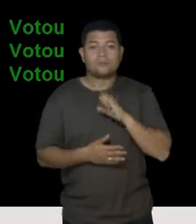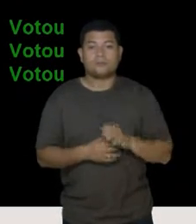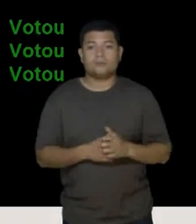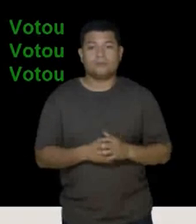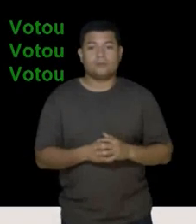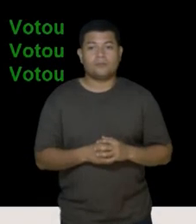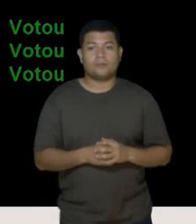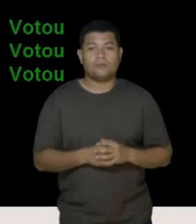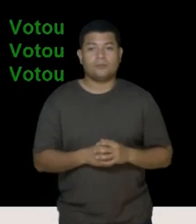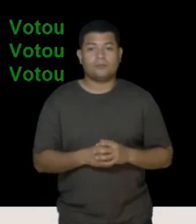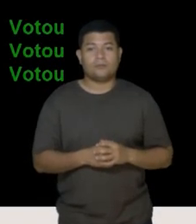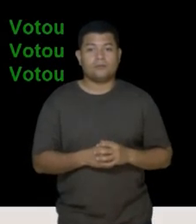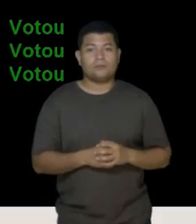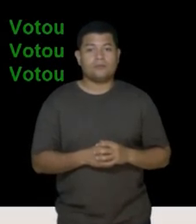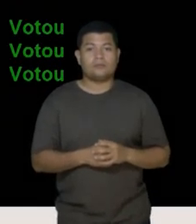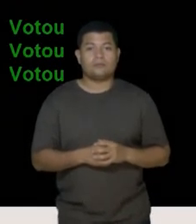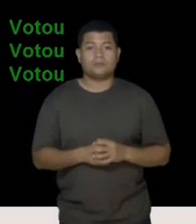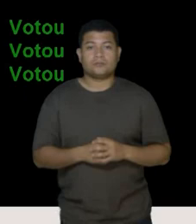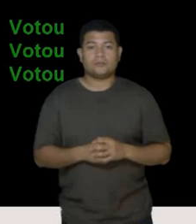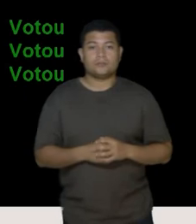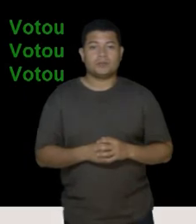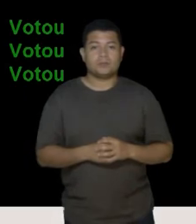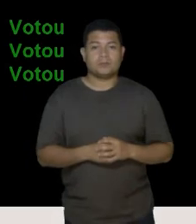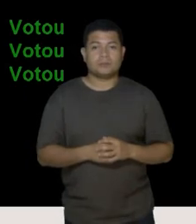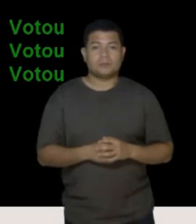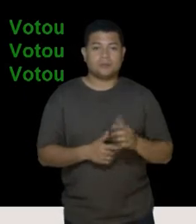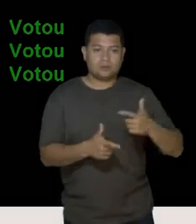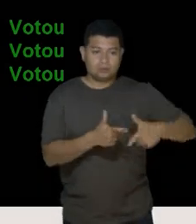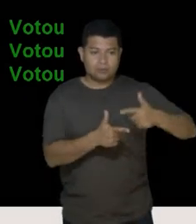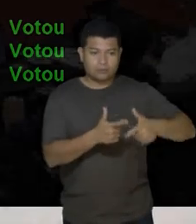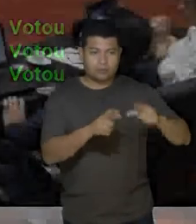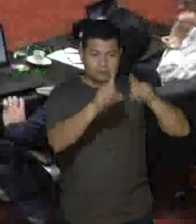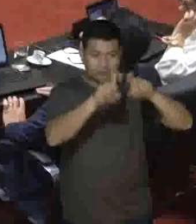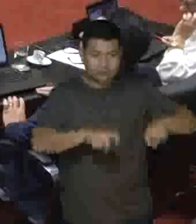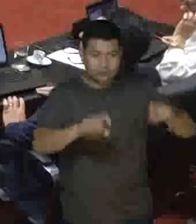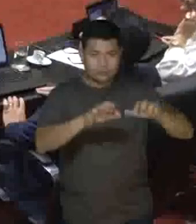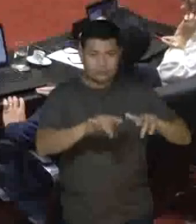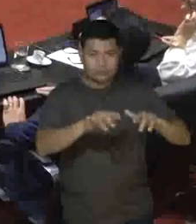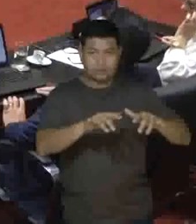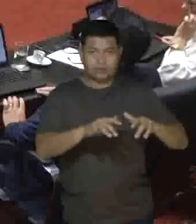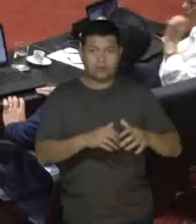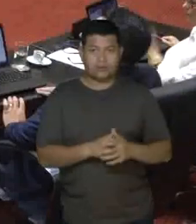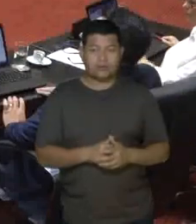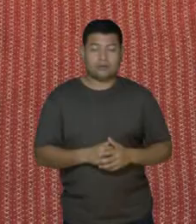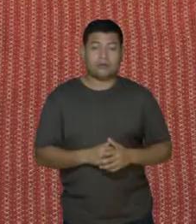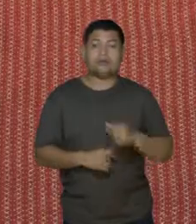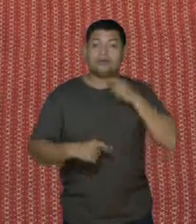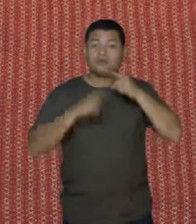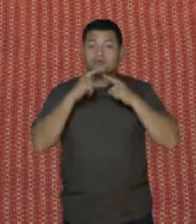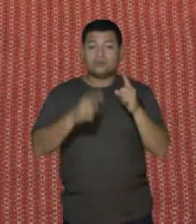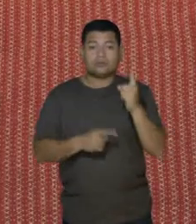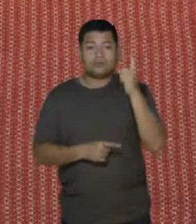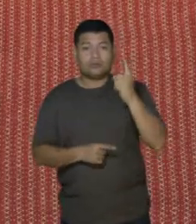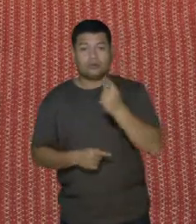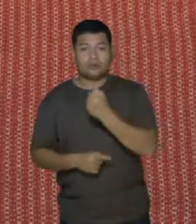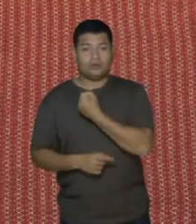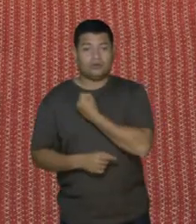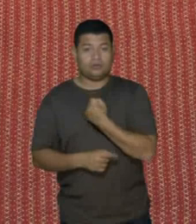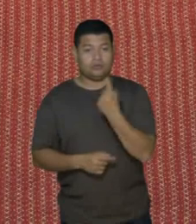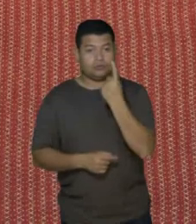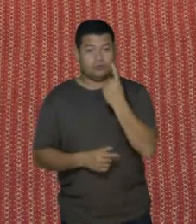Felipe, vota 2, tem problema no seu computador, é isso, deputado? Apenas uma dúvida, senhor presidente. Voto 1, derruba o